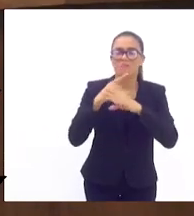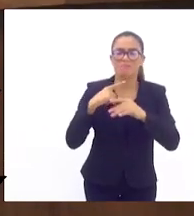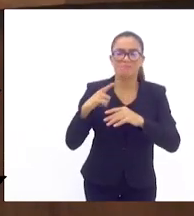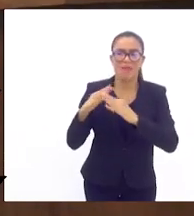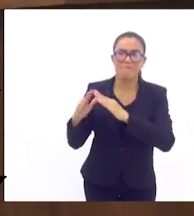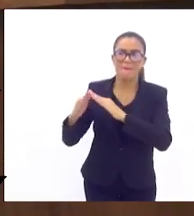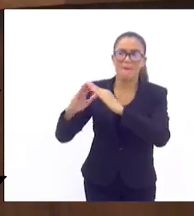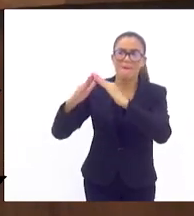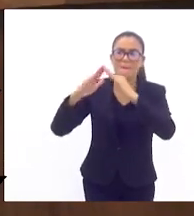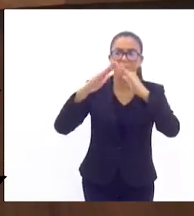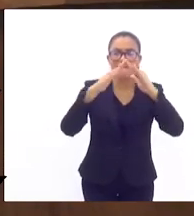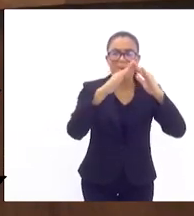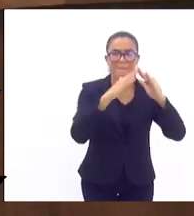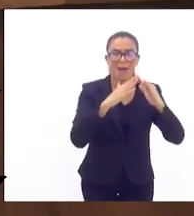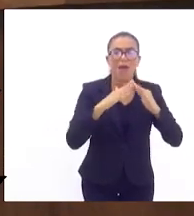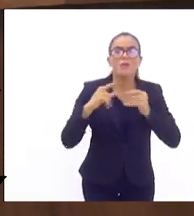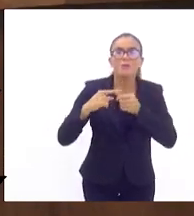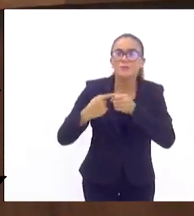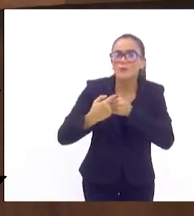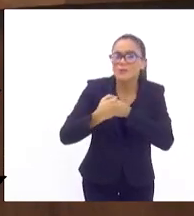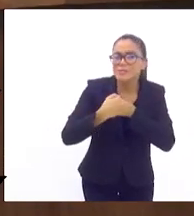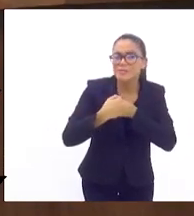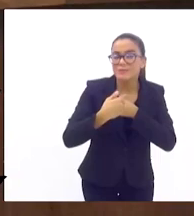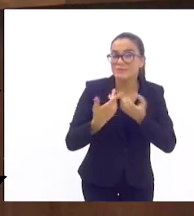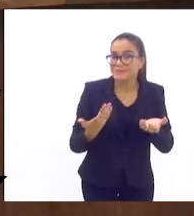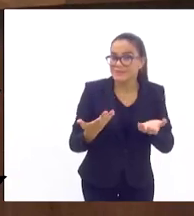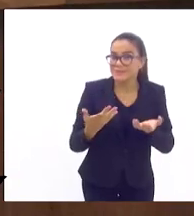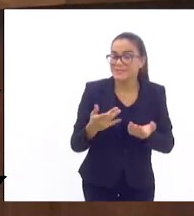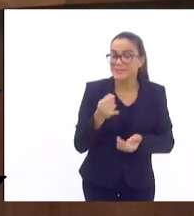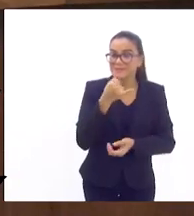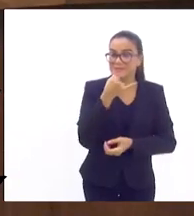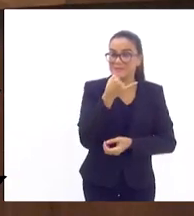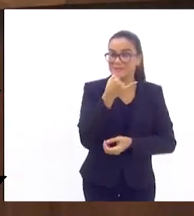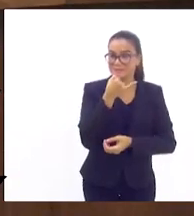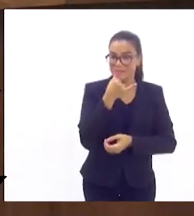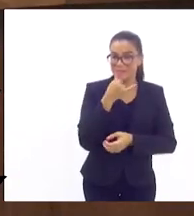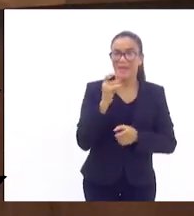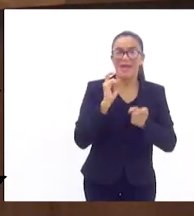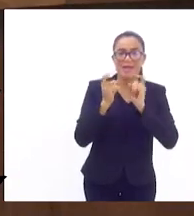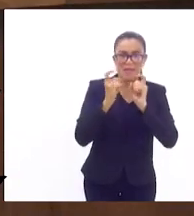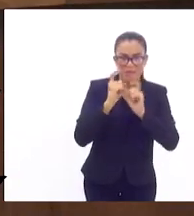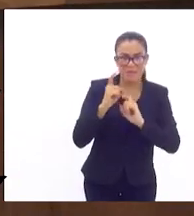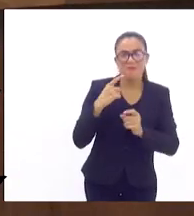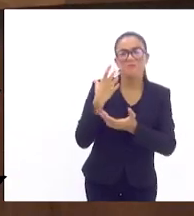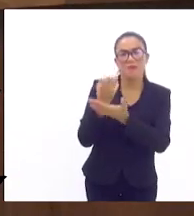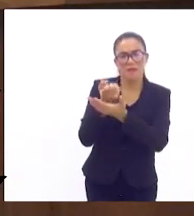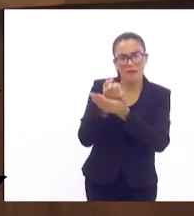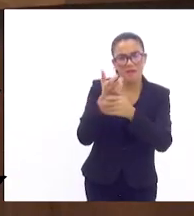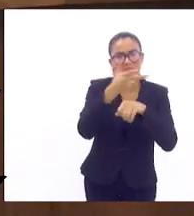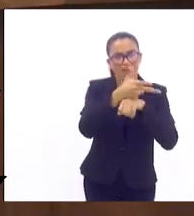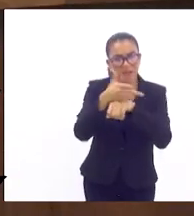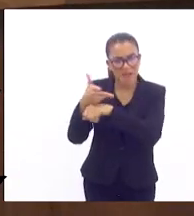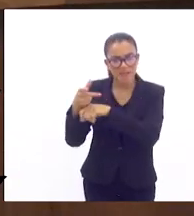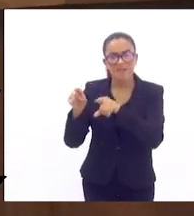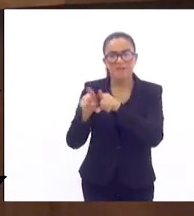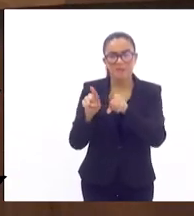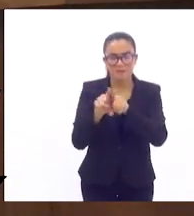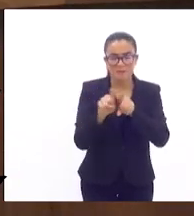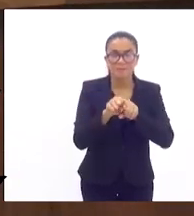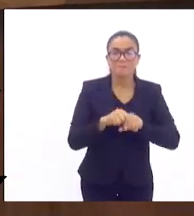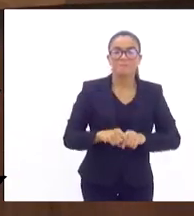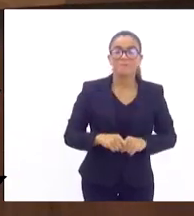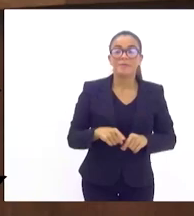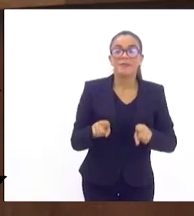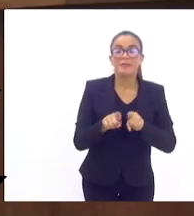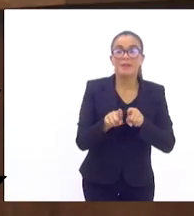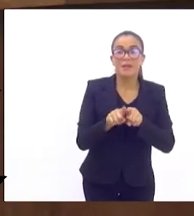região metropolitana e dos demais municípios? E felizmente essas nossas reuniões foram gravadas, eu tenho também as atas, eu posso disponibilizar. A